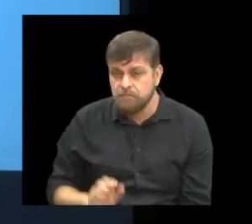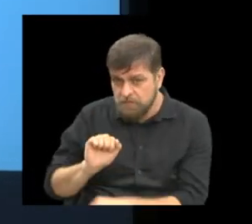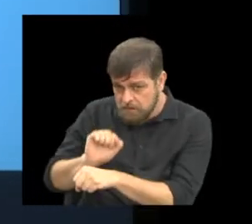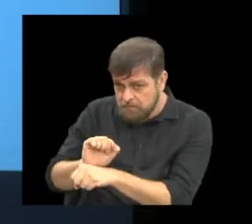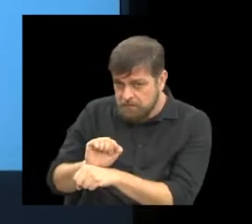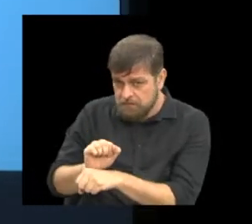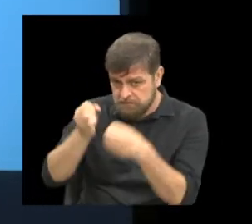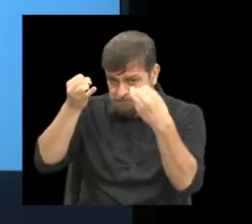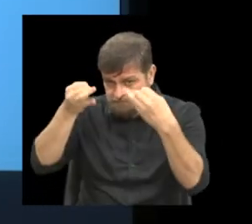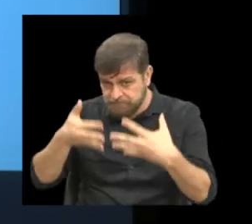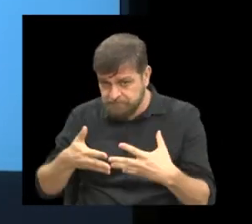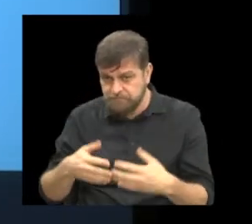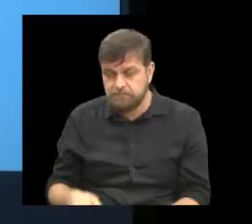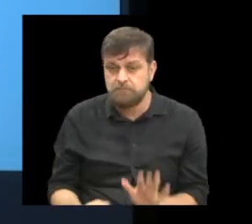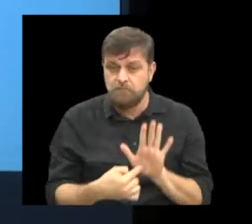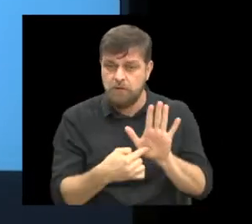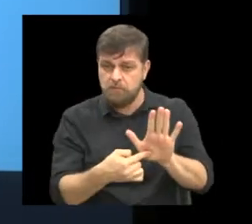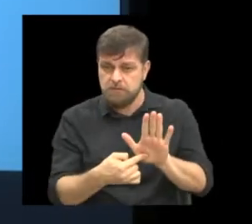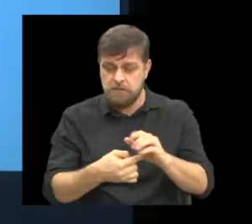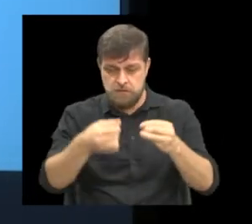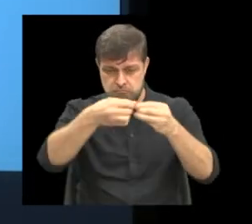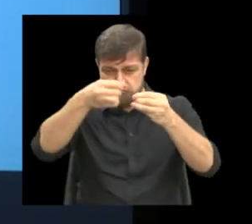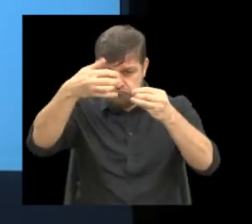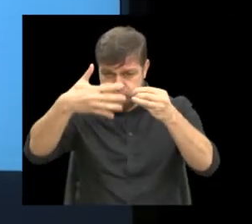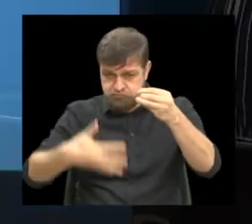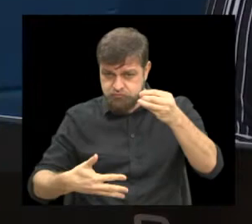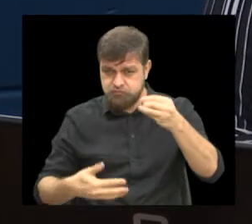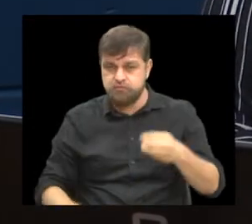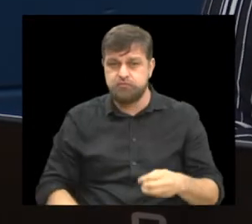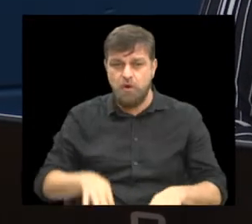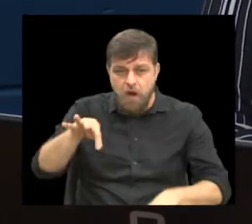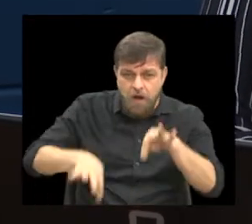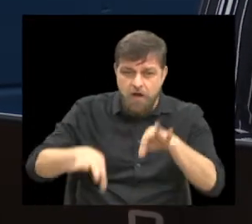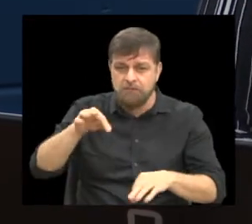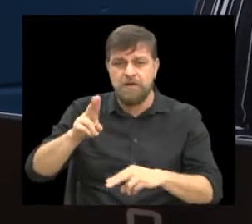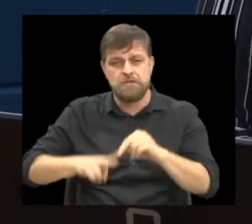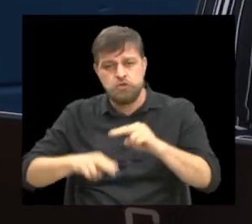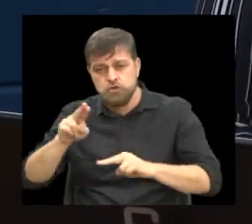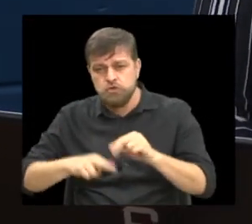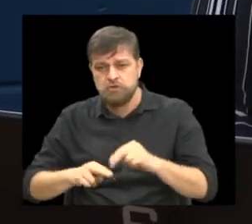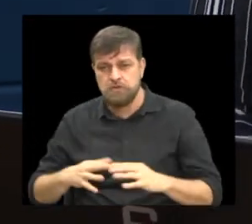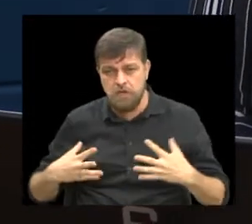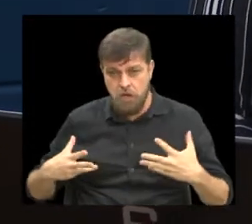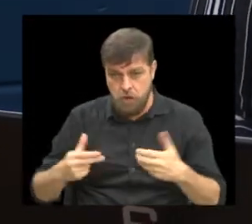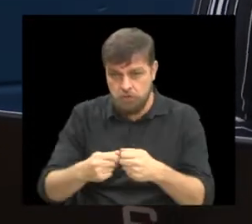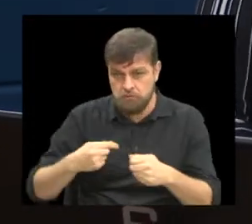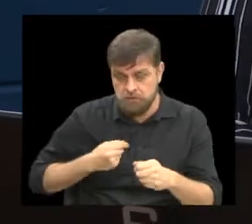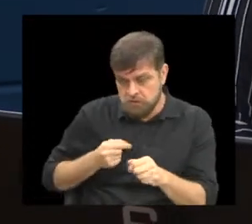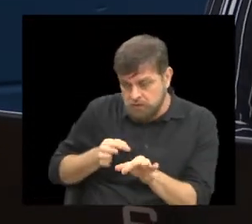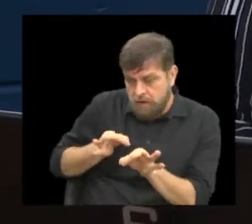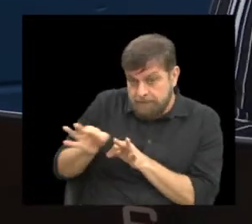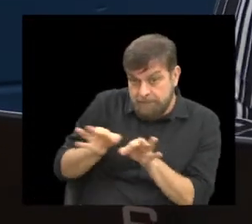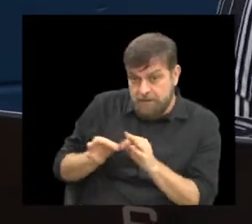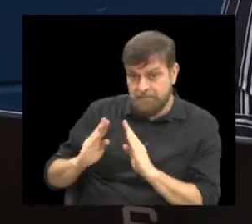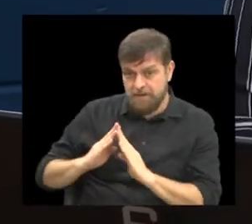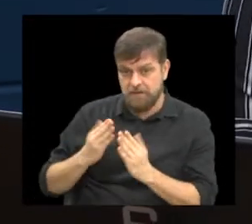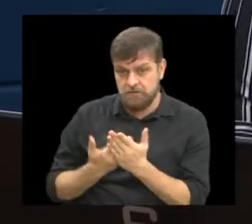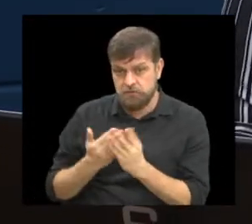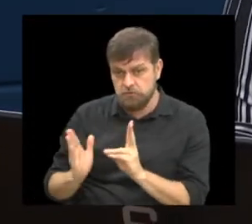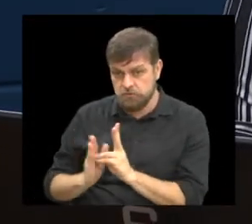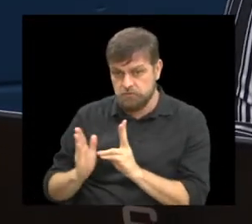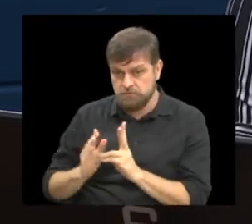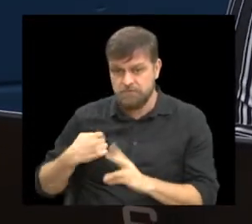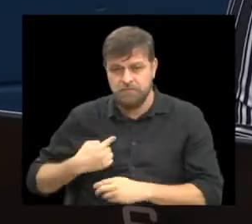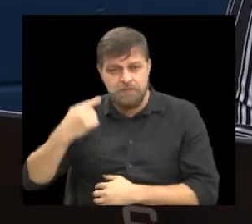pouquinho dessa mostragem que a gente fez de festa junina. Tudo isso, quando a gente está fazendo na Tiquira, a gente